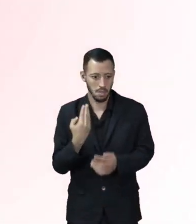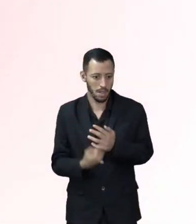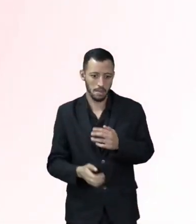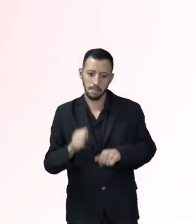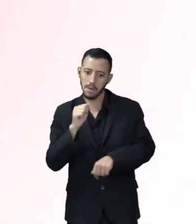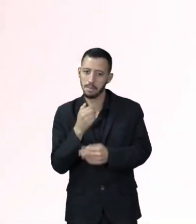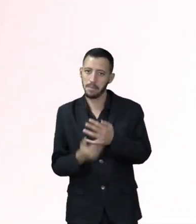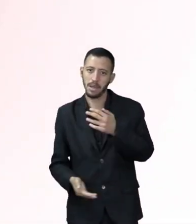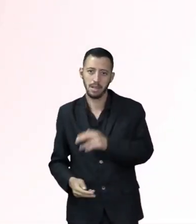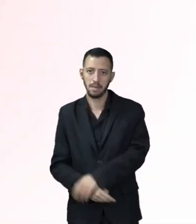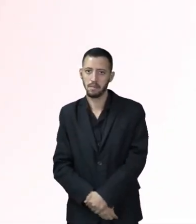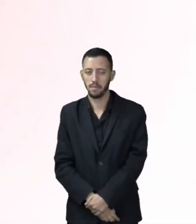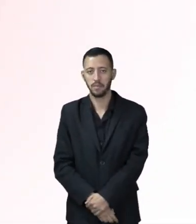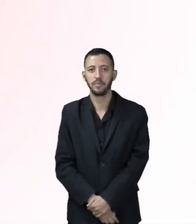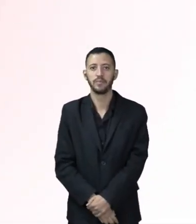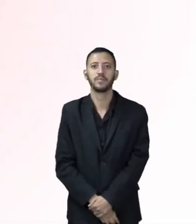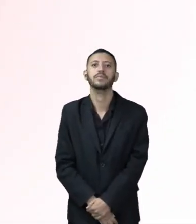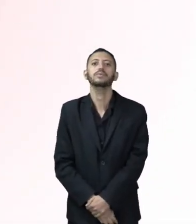né?